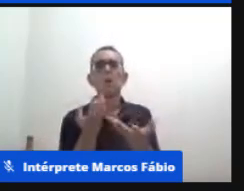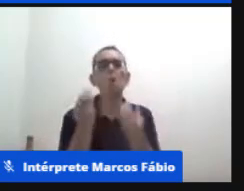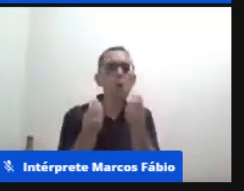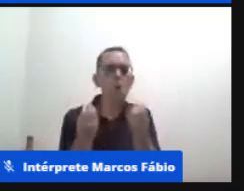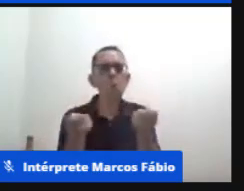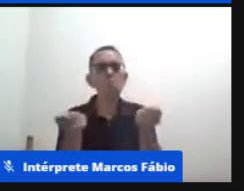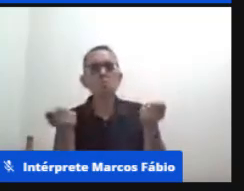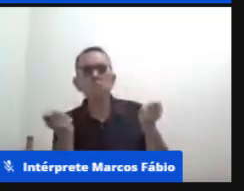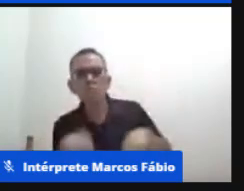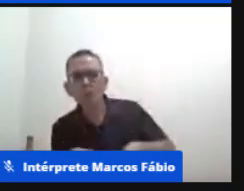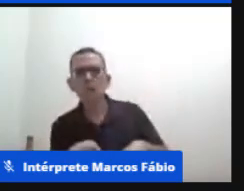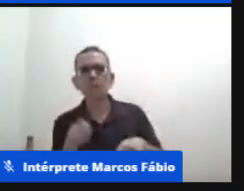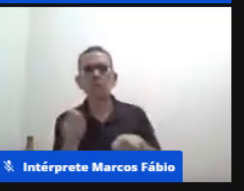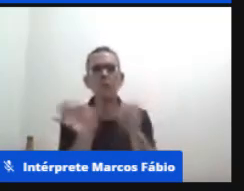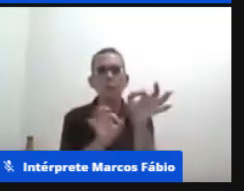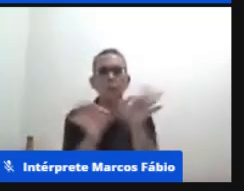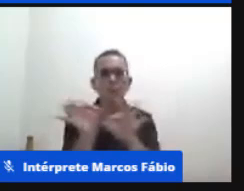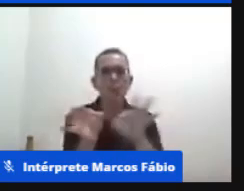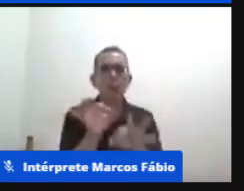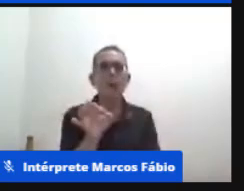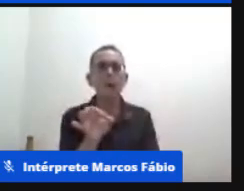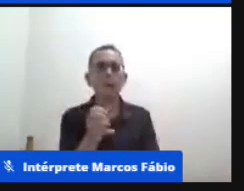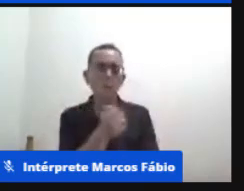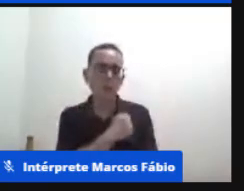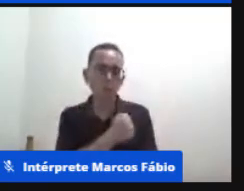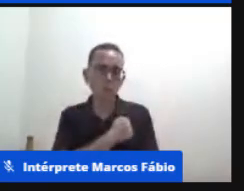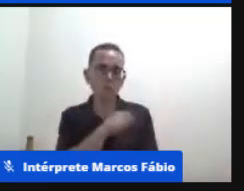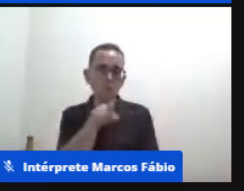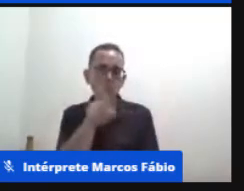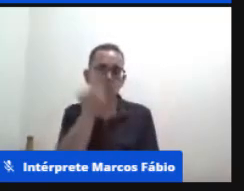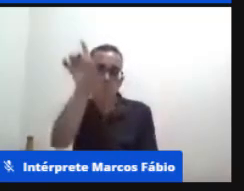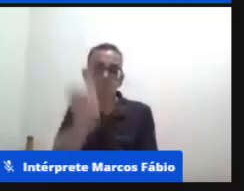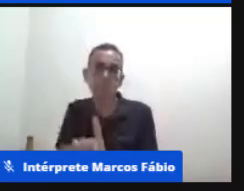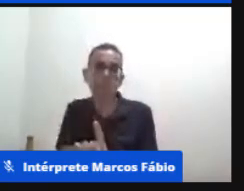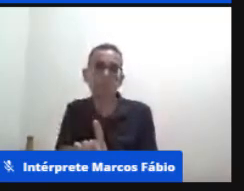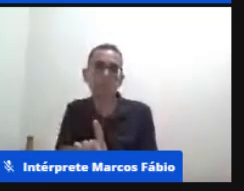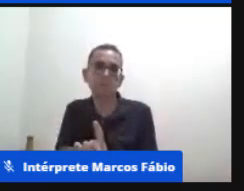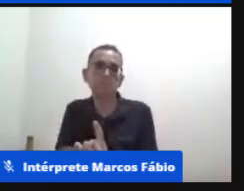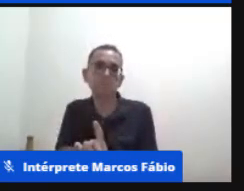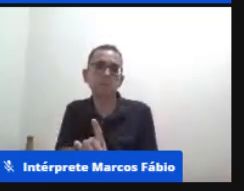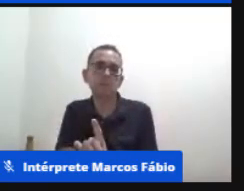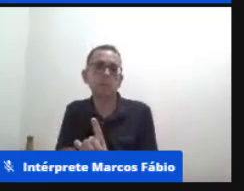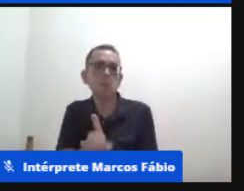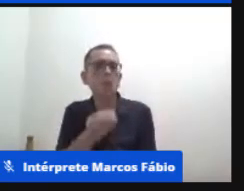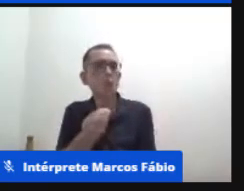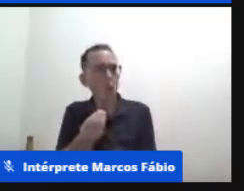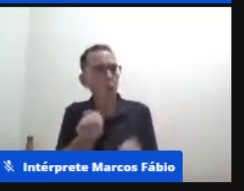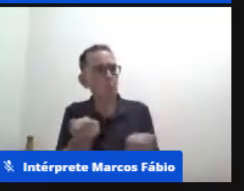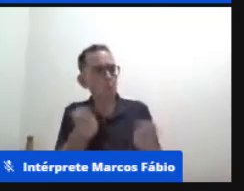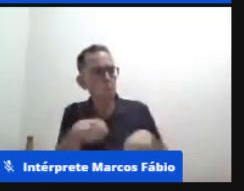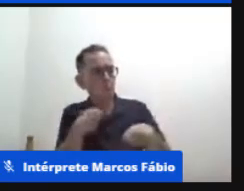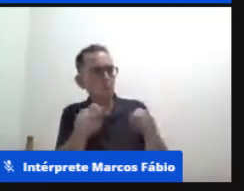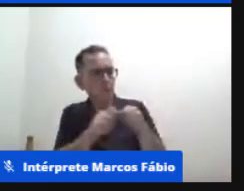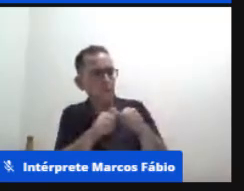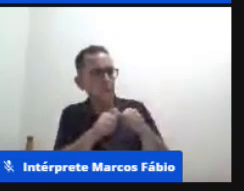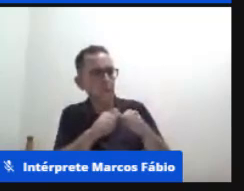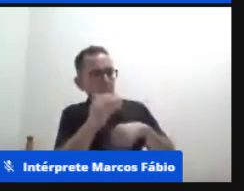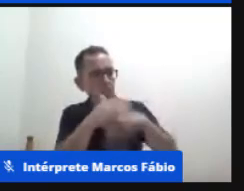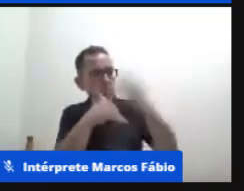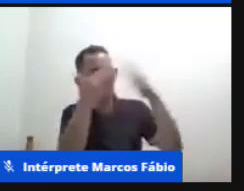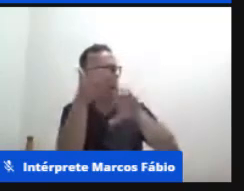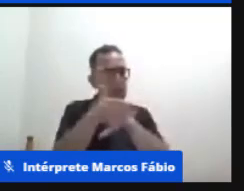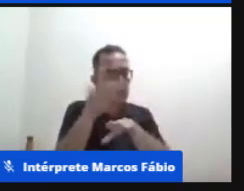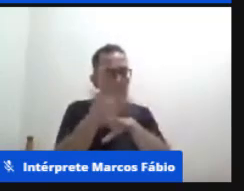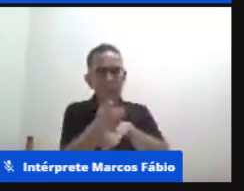isso para o meu aluno com deficiência? Como eu posso desenvolver nele as habilidades que eu já elenquei